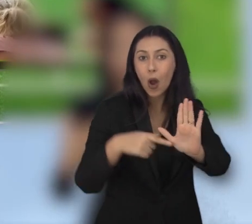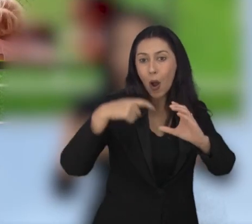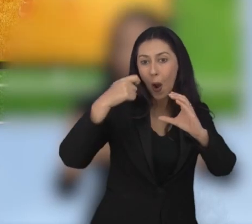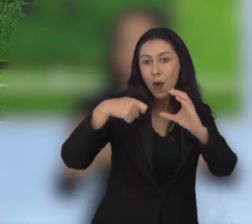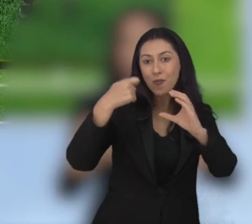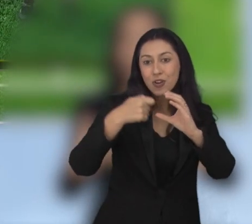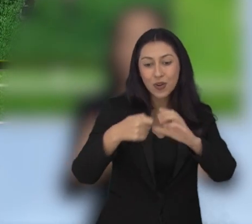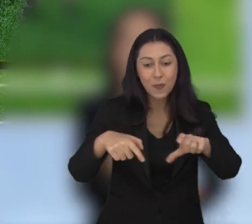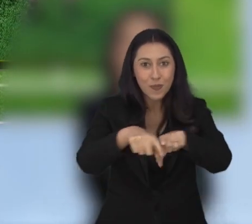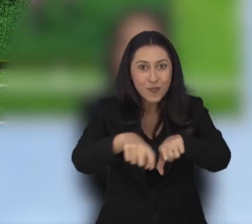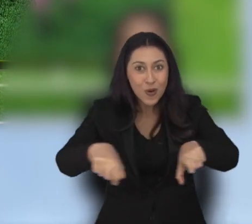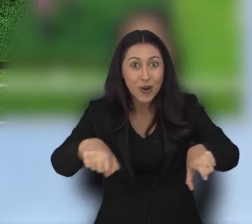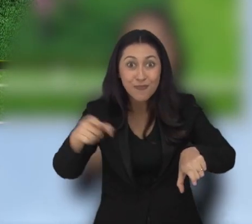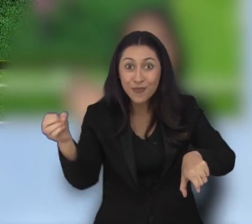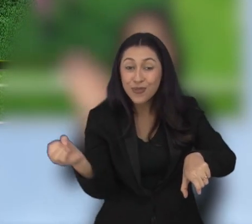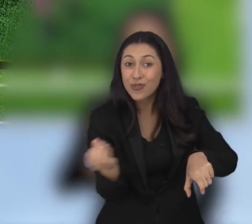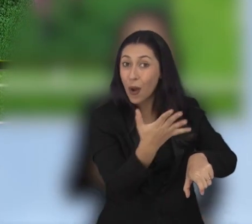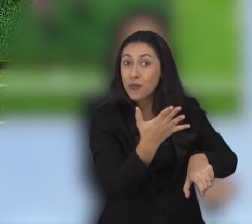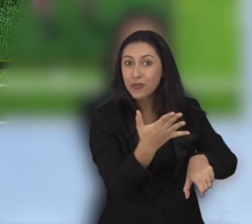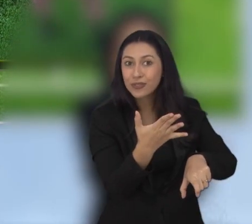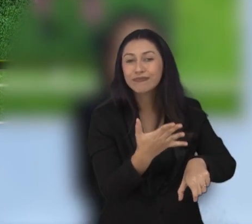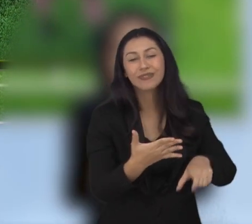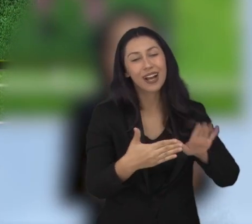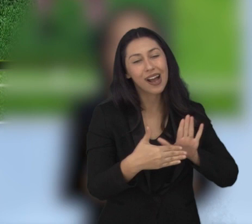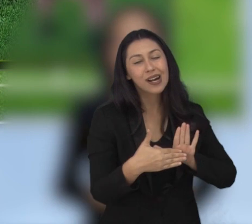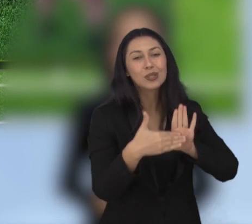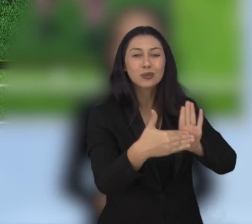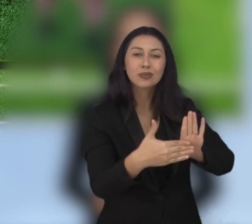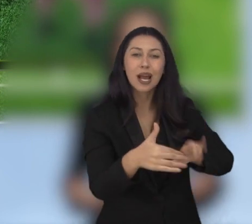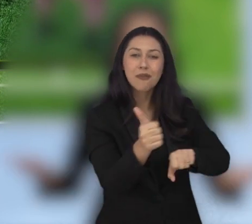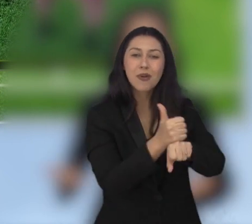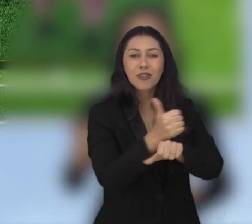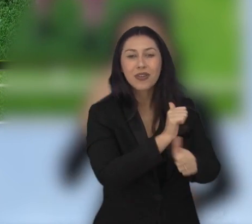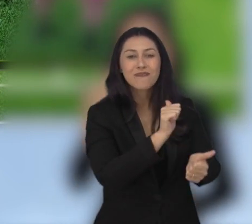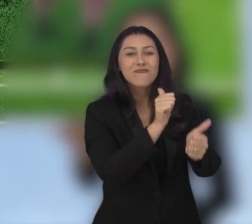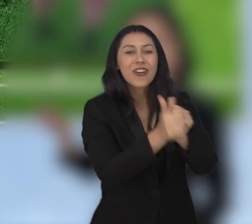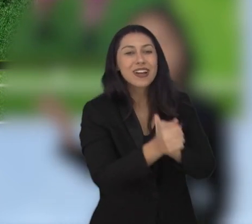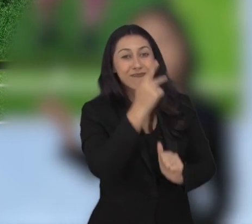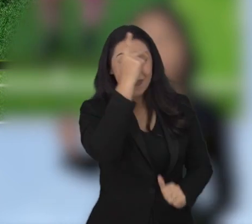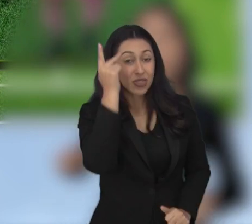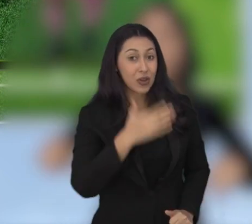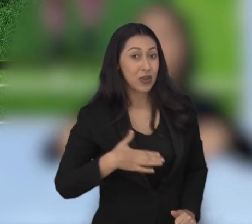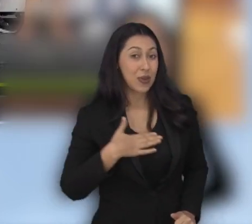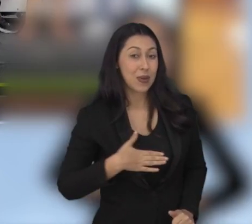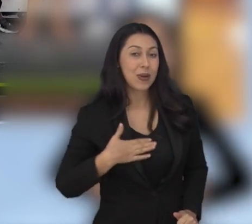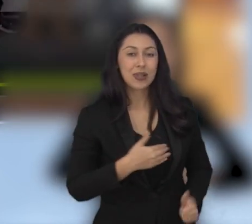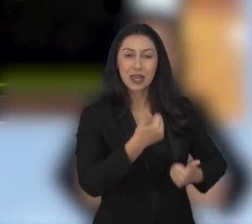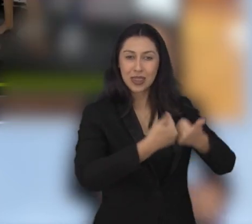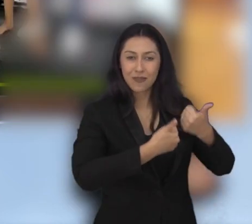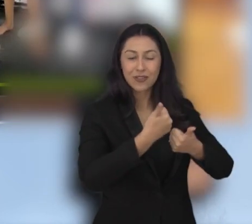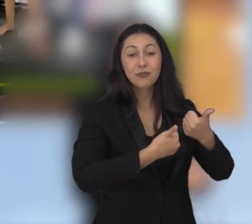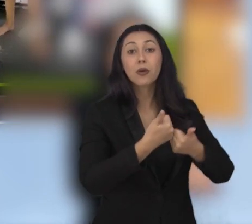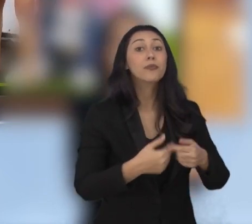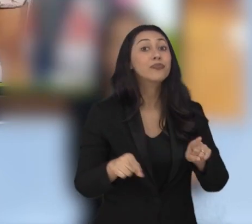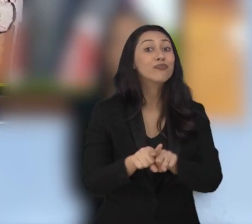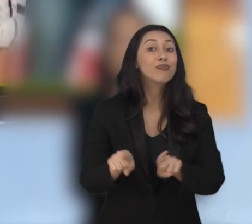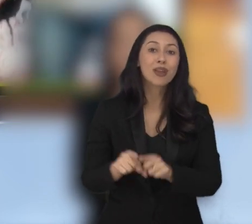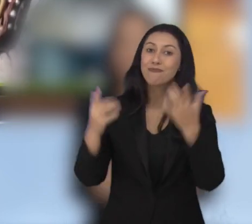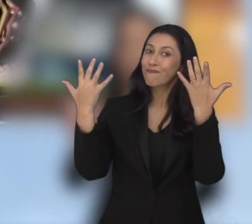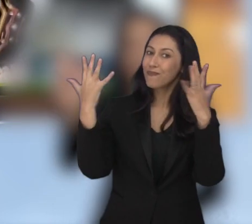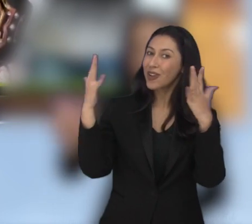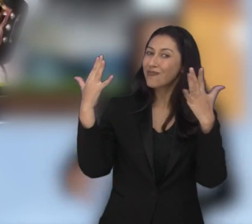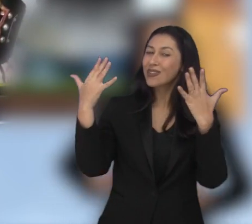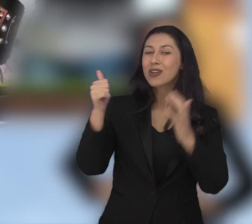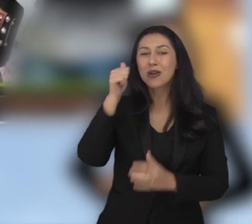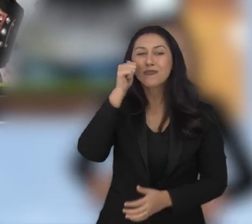novo campo sintético do Clube Santa Rita, que vai beneficiar atletas e amantes do futebol. Também parabenizou uma atleta